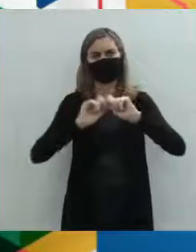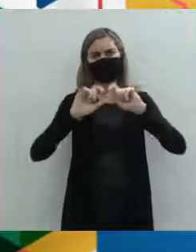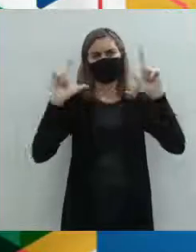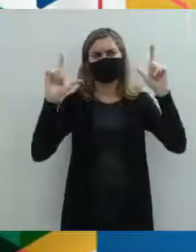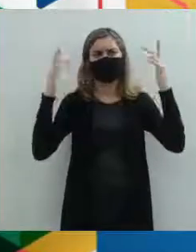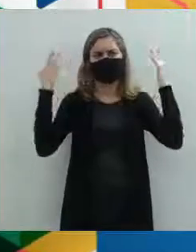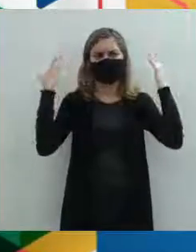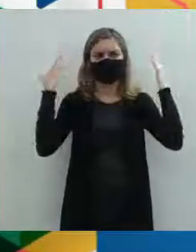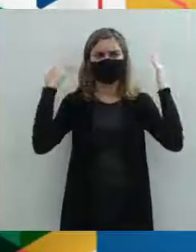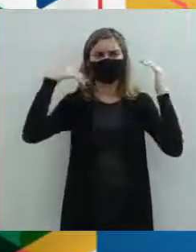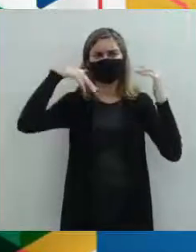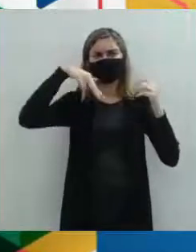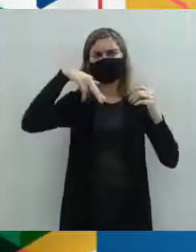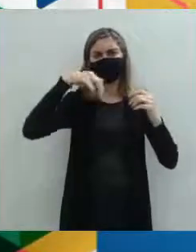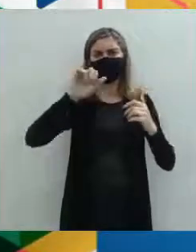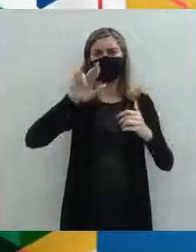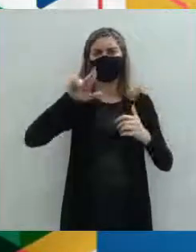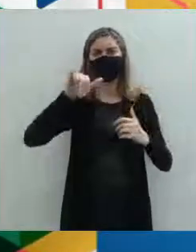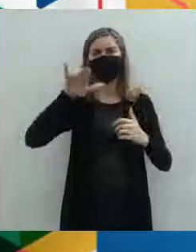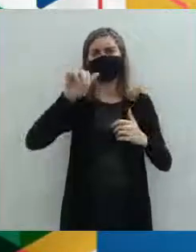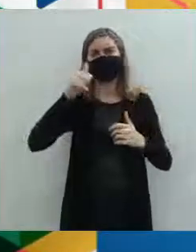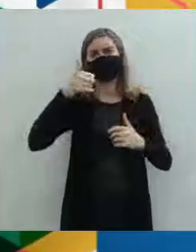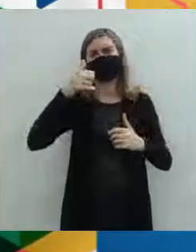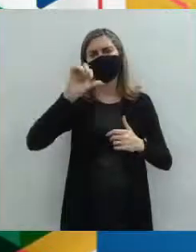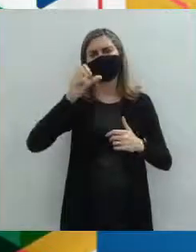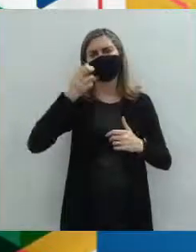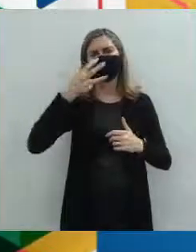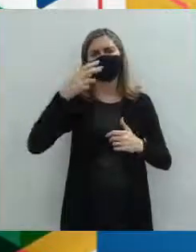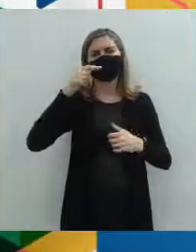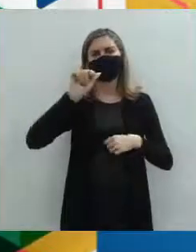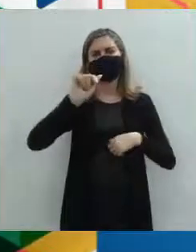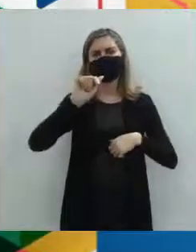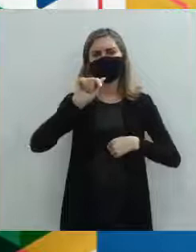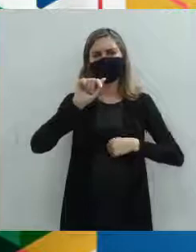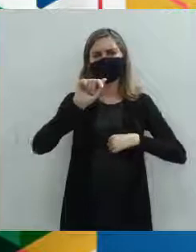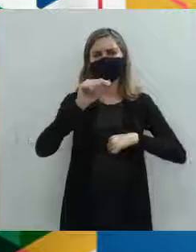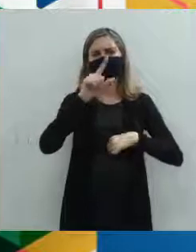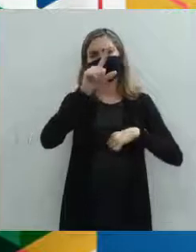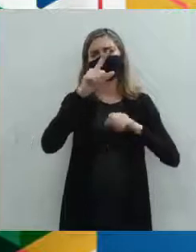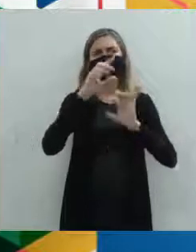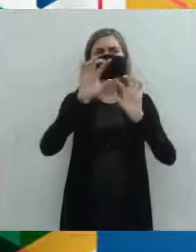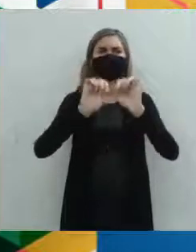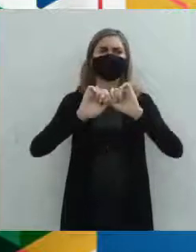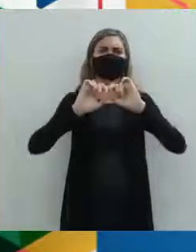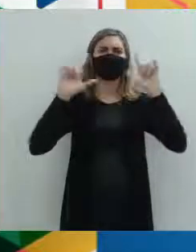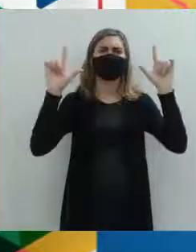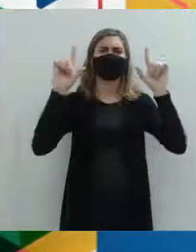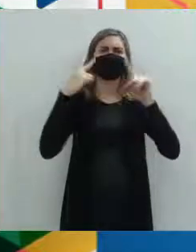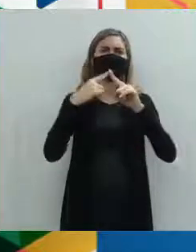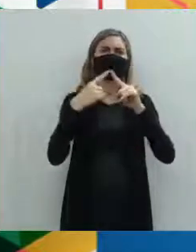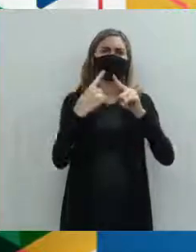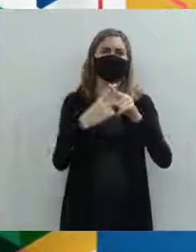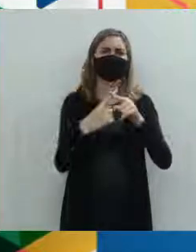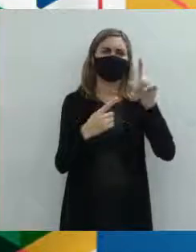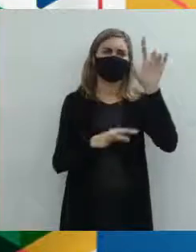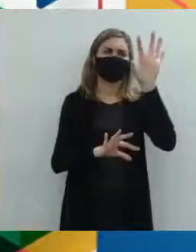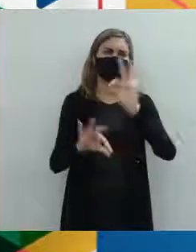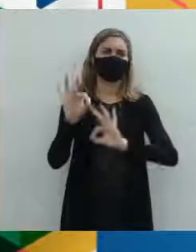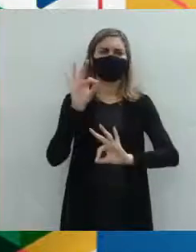chamado Guernica, de 1937. Esse quadro tem esse nome porque foi uma